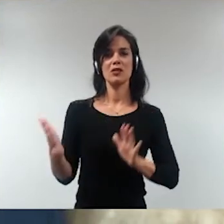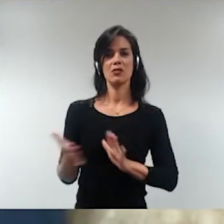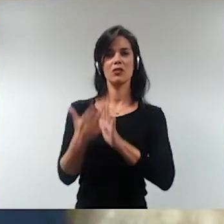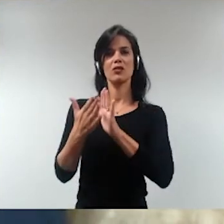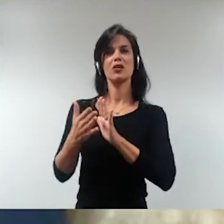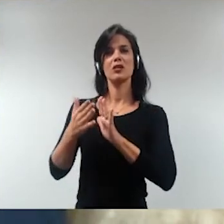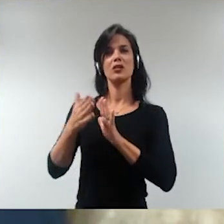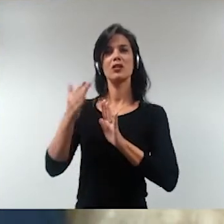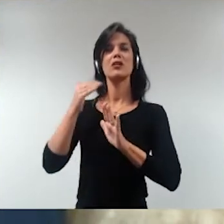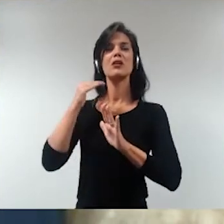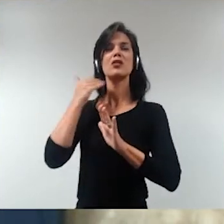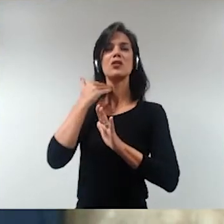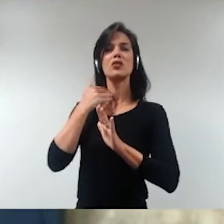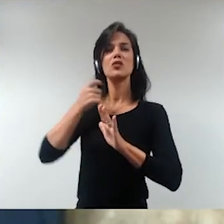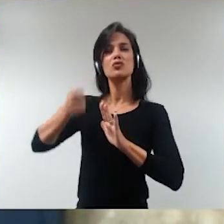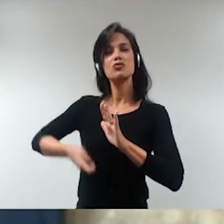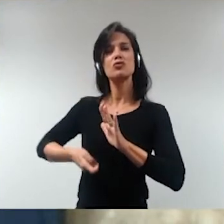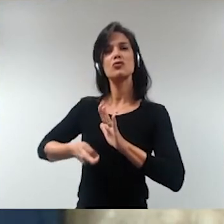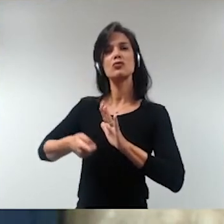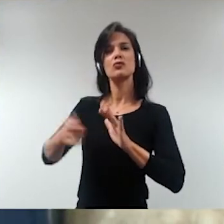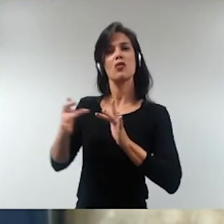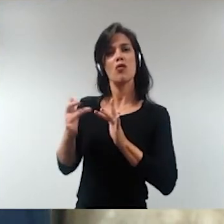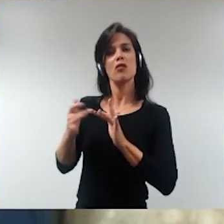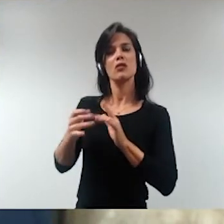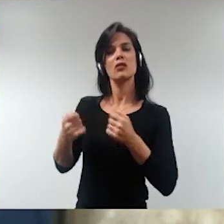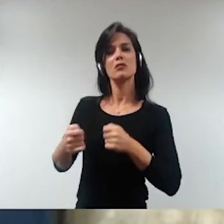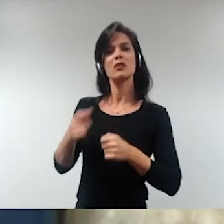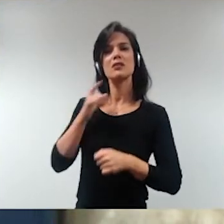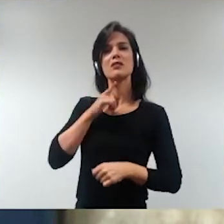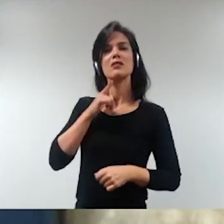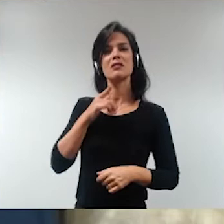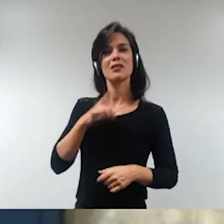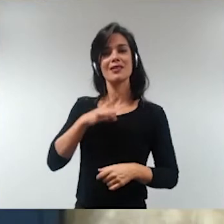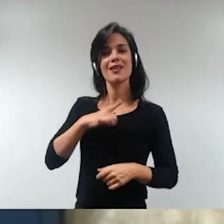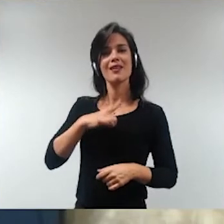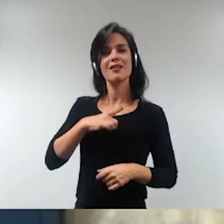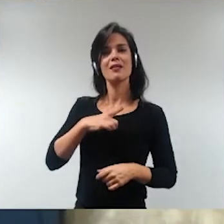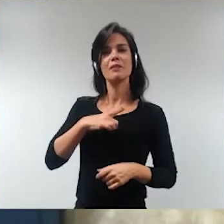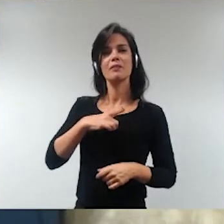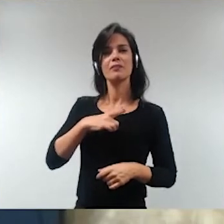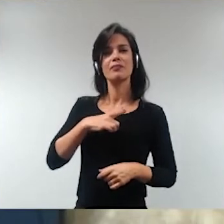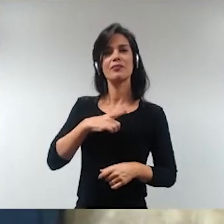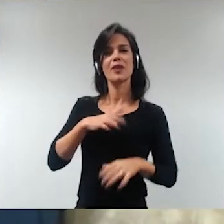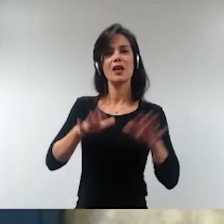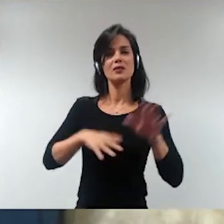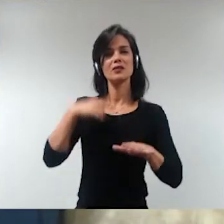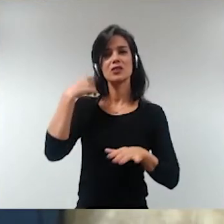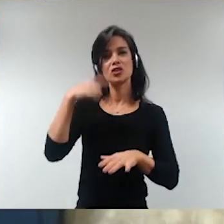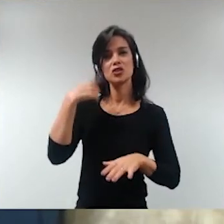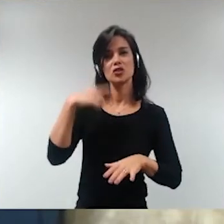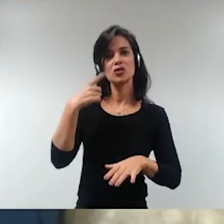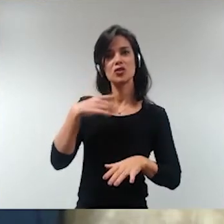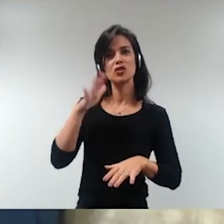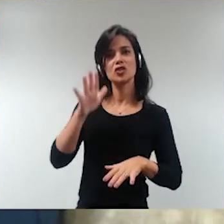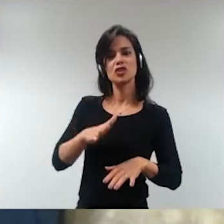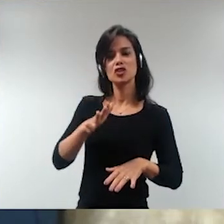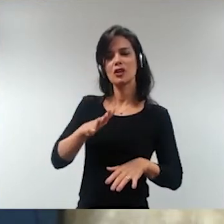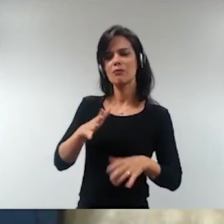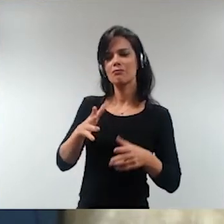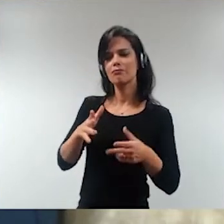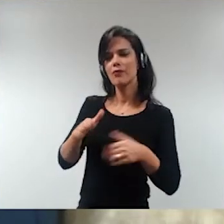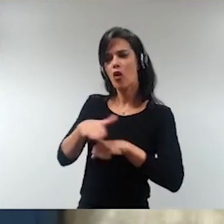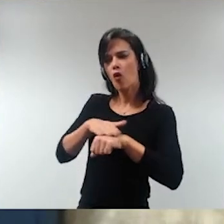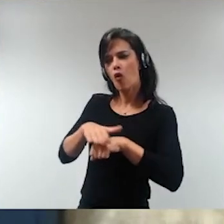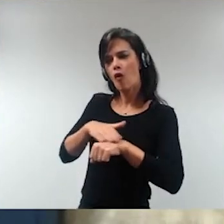uma contribuição que a advocacia faz à qualidade dos julgados. Quantas vezes os advogados não chamaram a atenção para um ponto